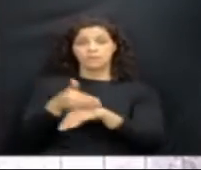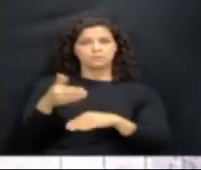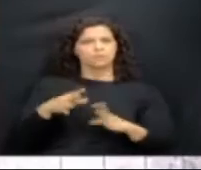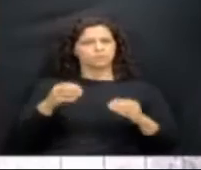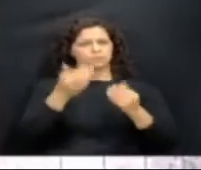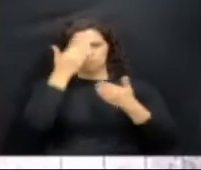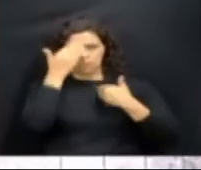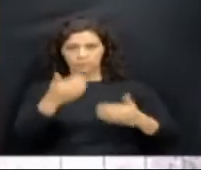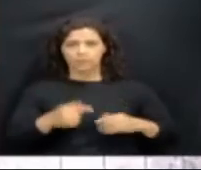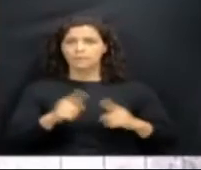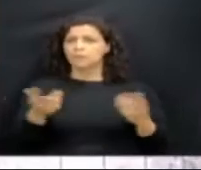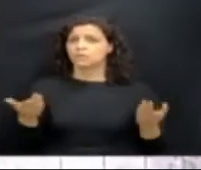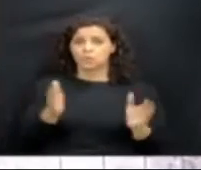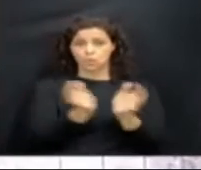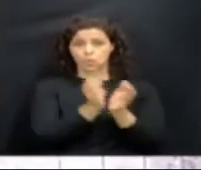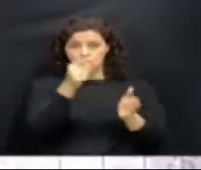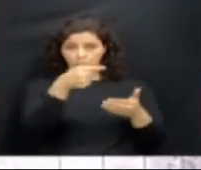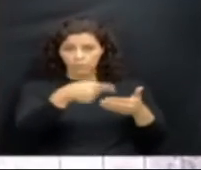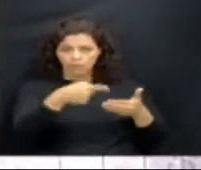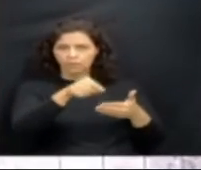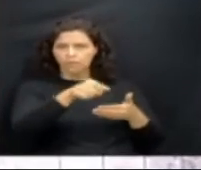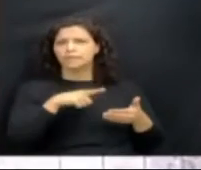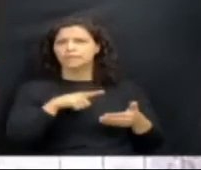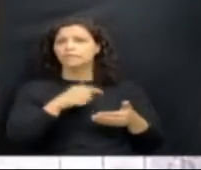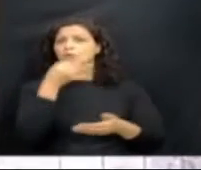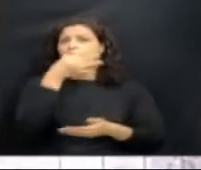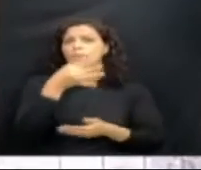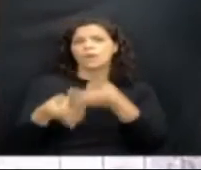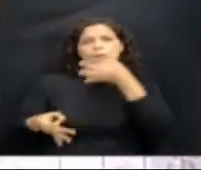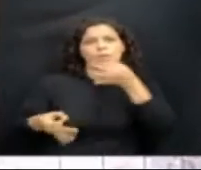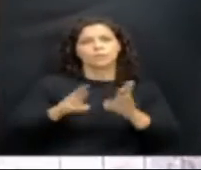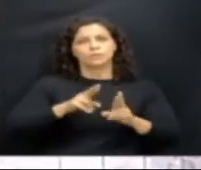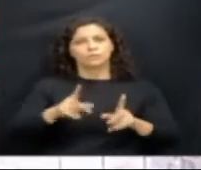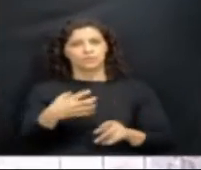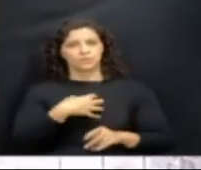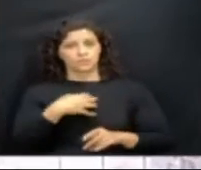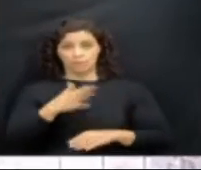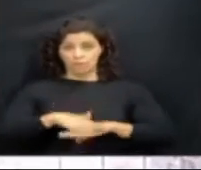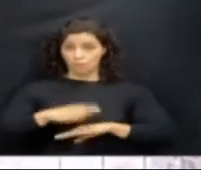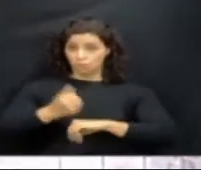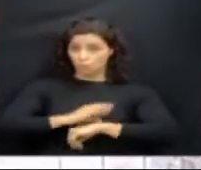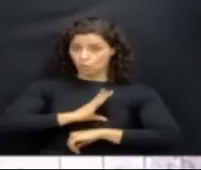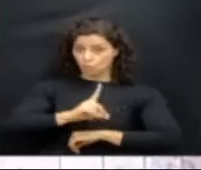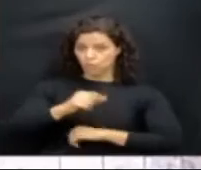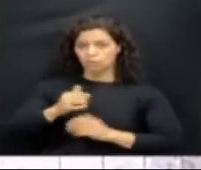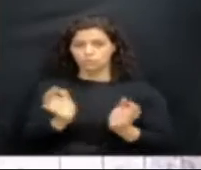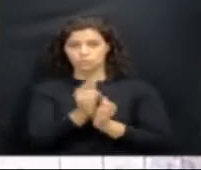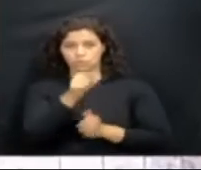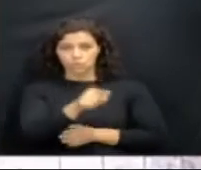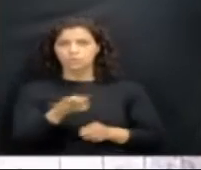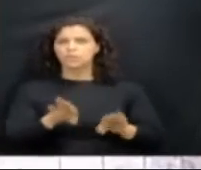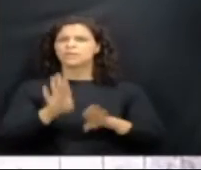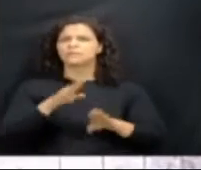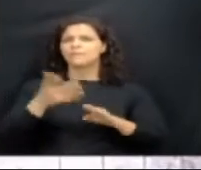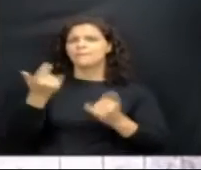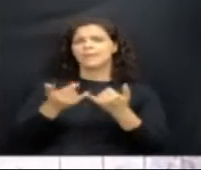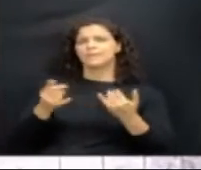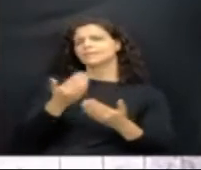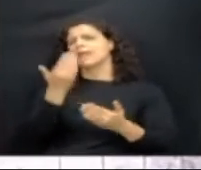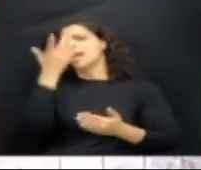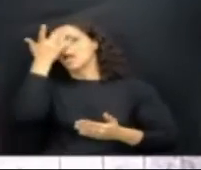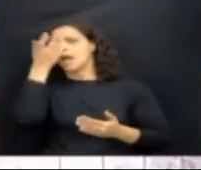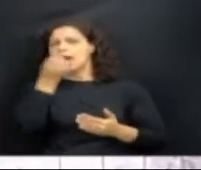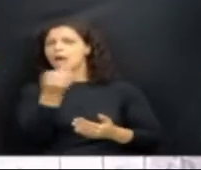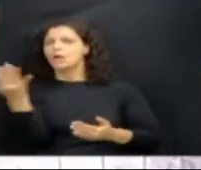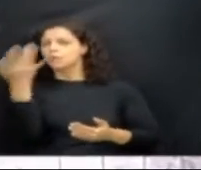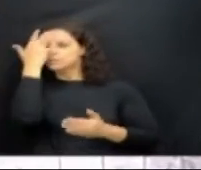todos. Mas a frente, às vezes, teve posições, inclusive a minha como coordenador, que de repente desagradou alguns. E por